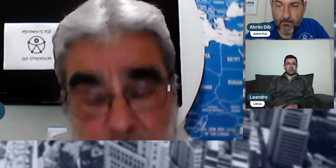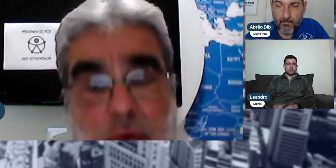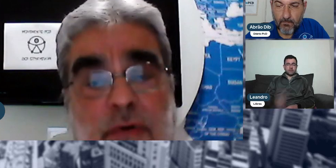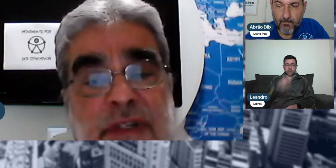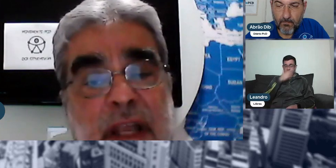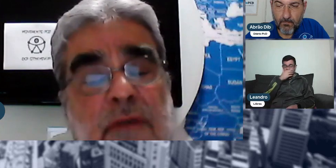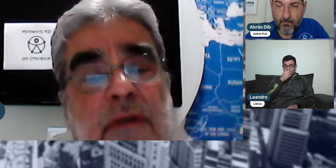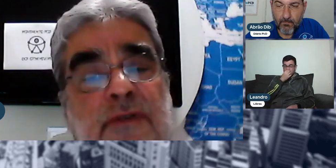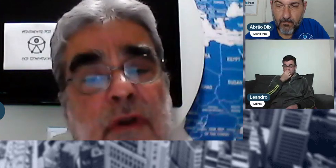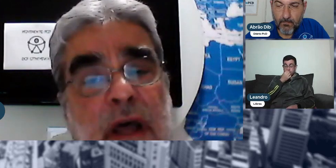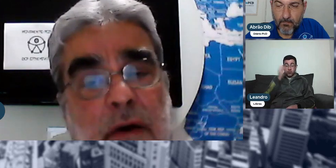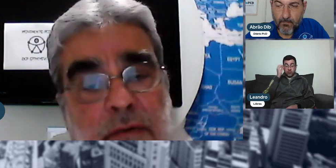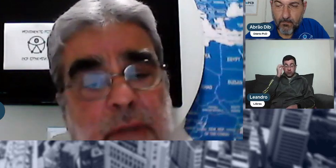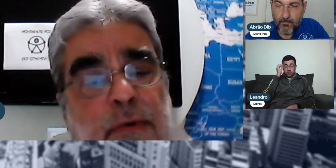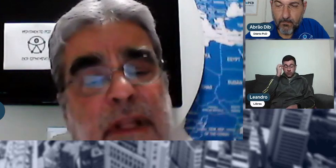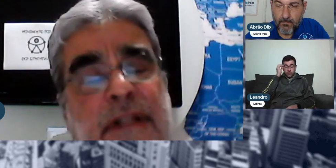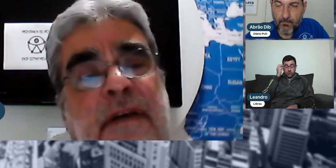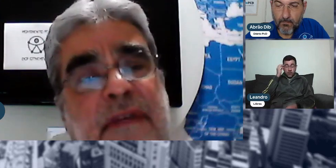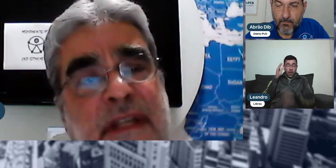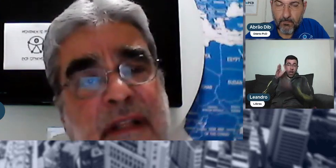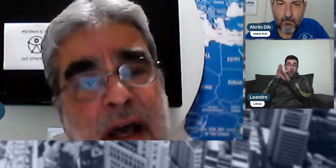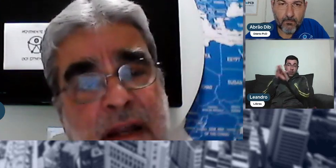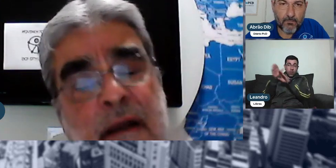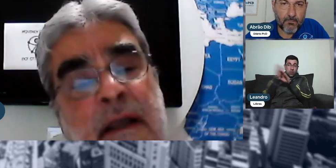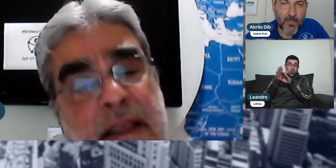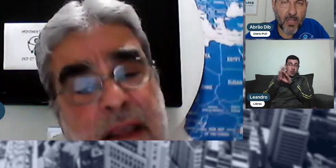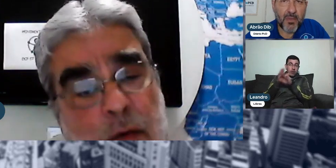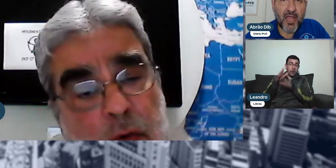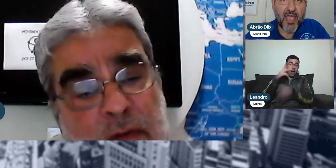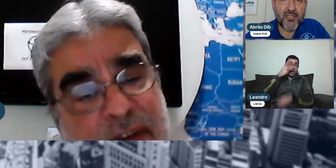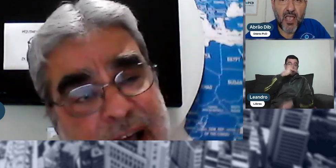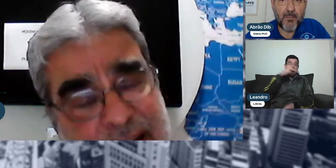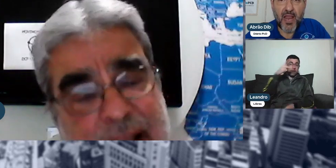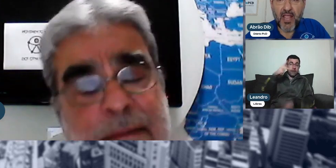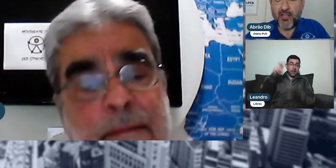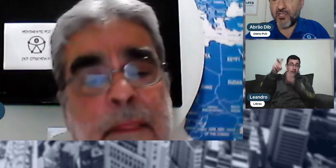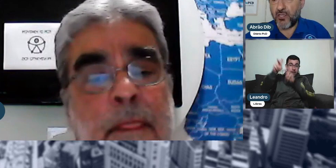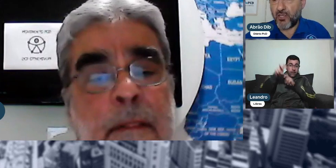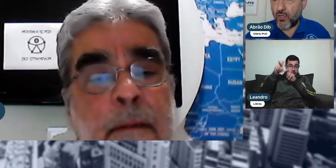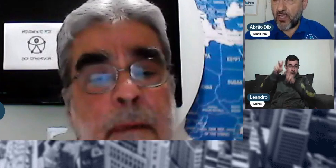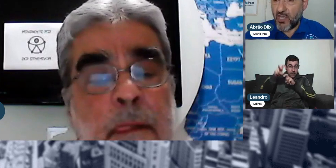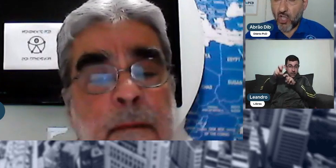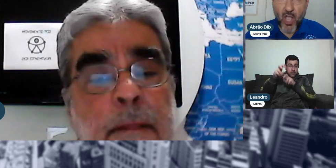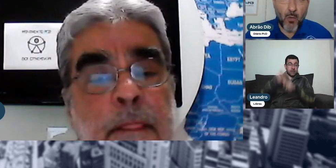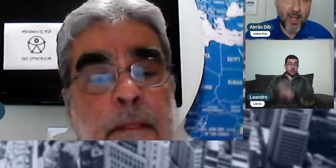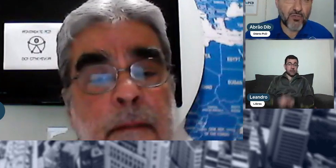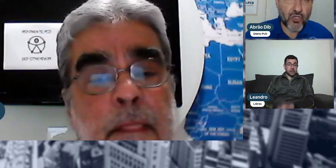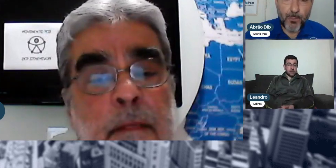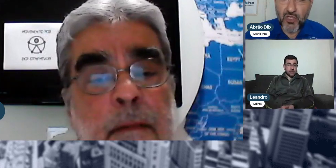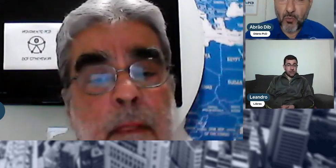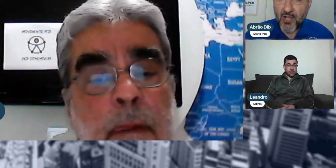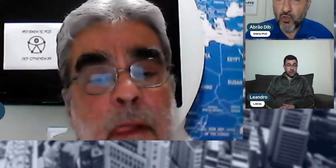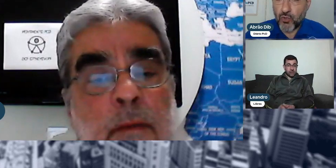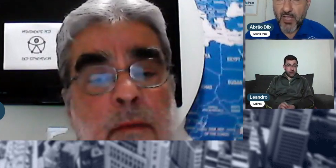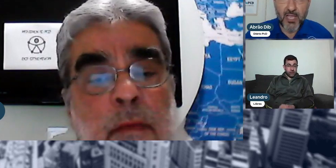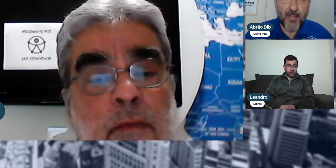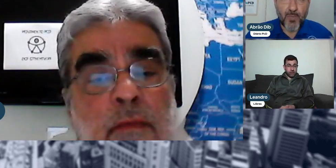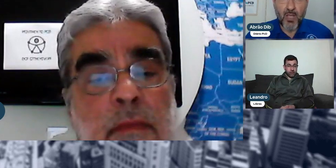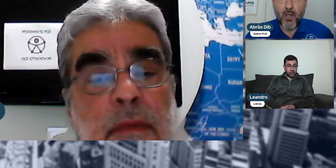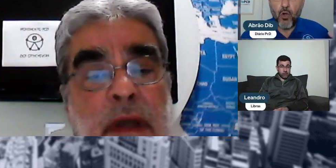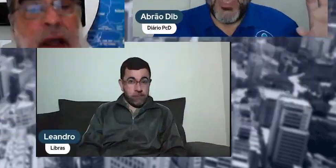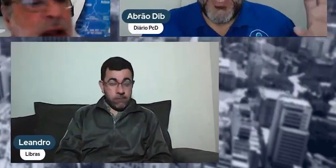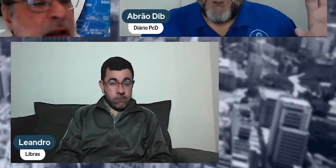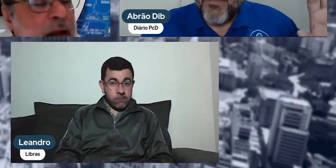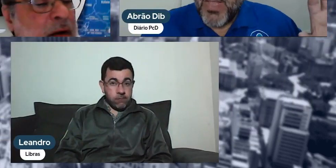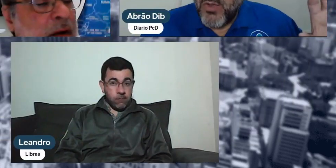no Conselho Nacional de Política Fazendária, que é o... Zé, peraí, deixa eu pedir uma ajuda aqui.